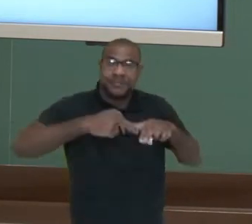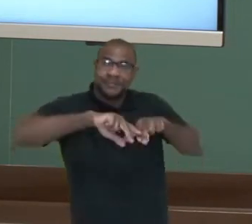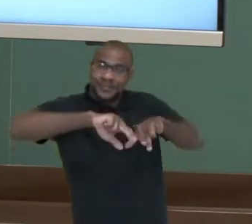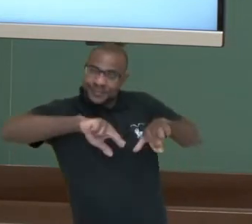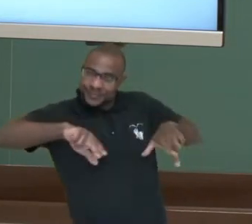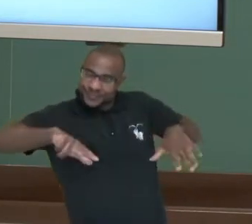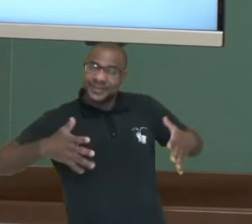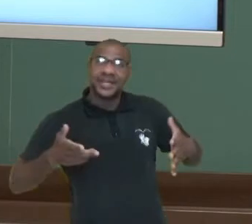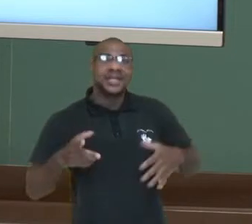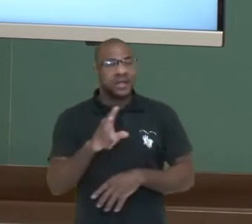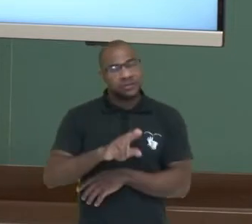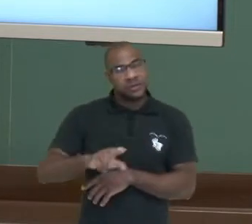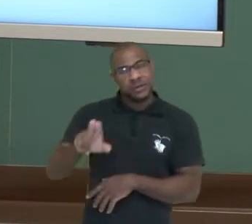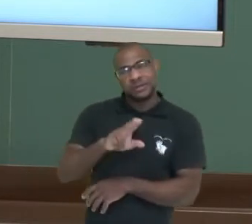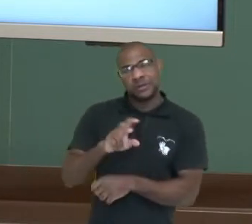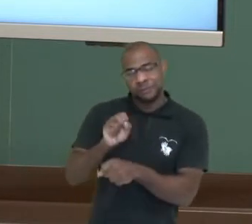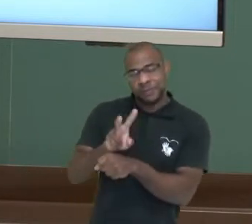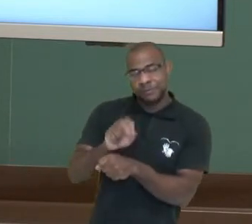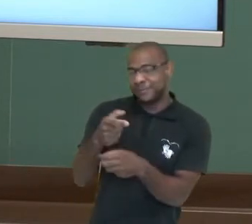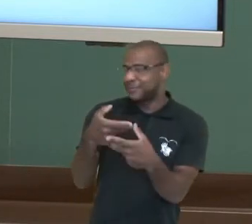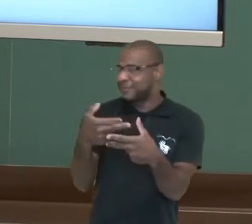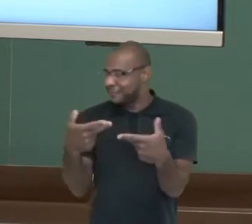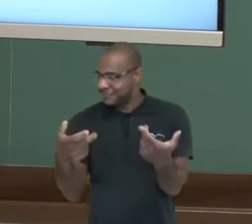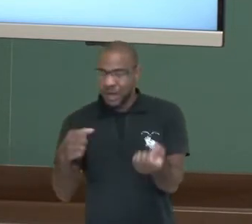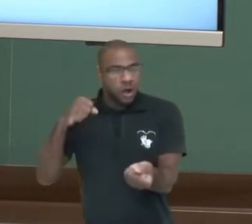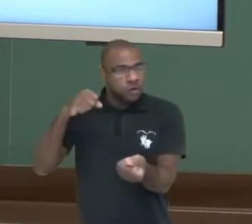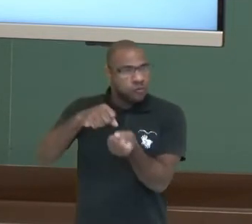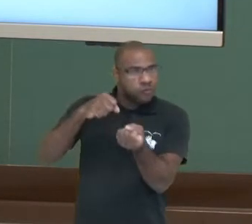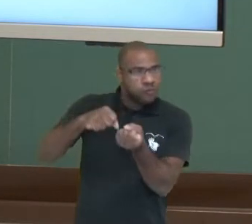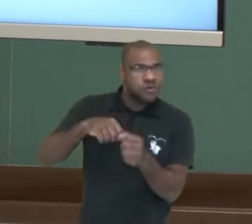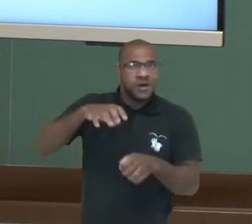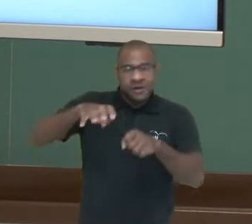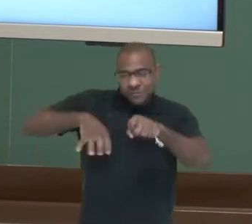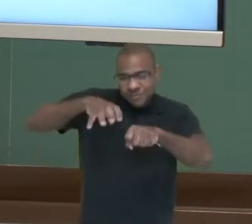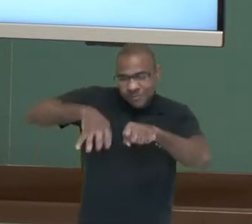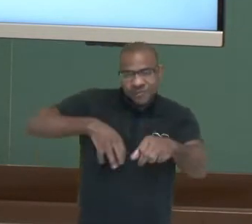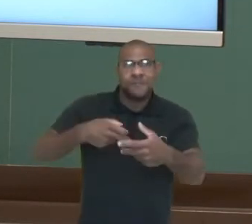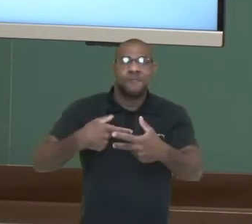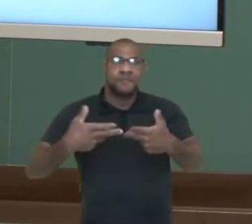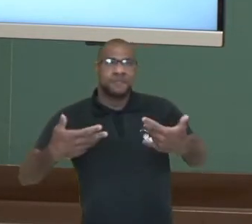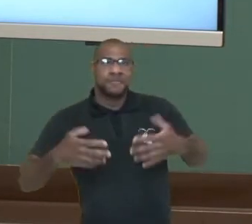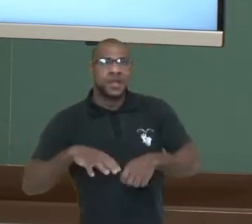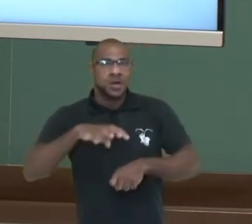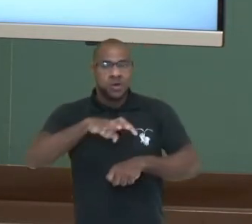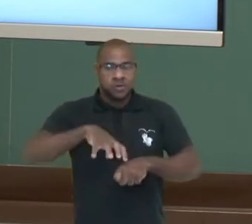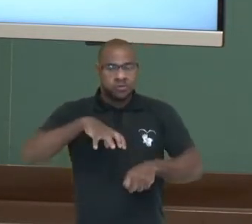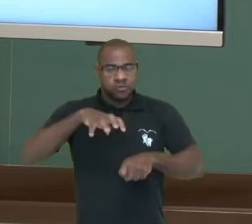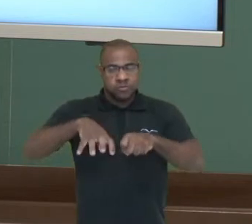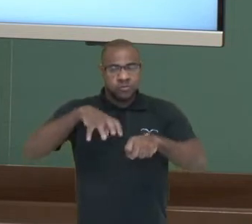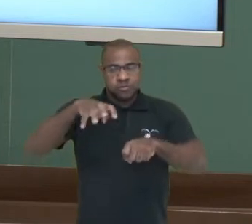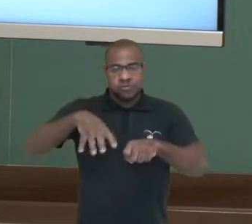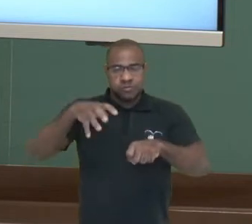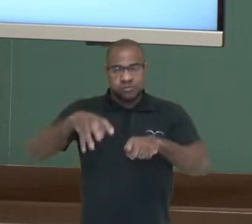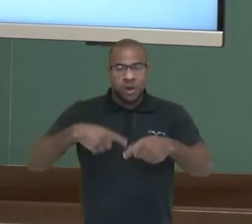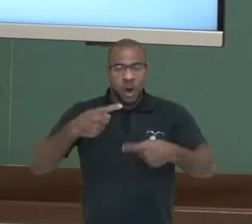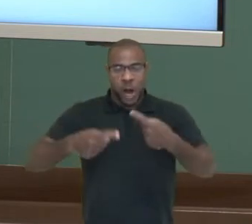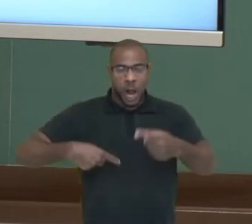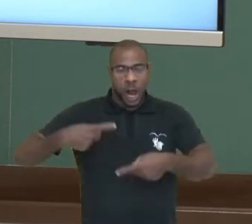cultivo, da utilização de pulverizadores, sementes e assim por diante. O